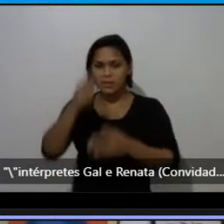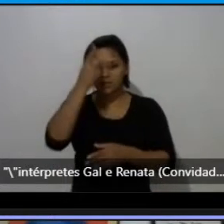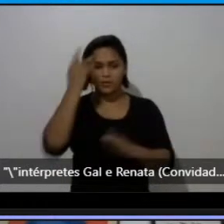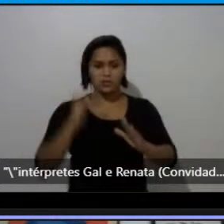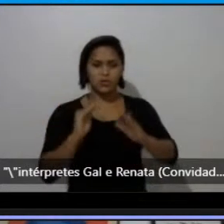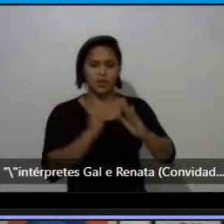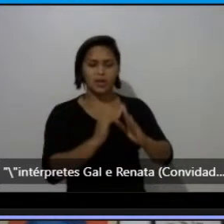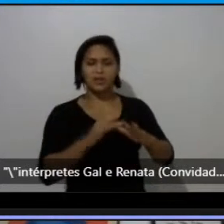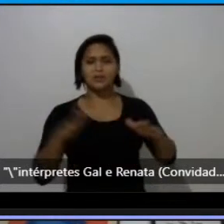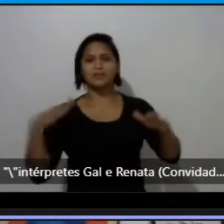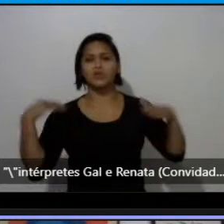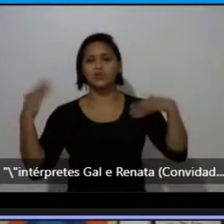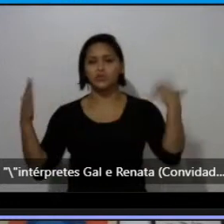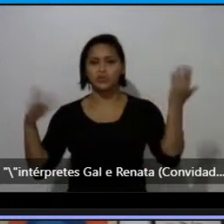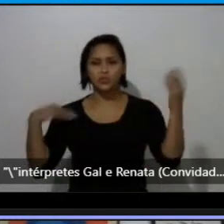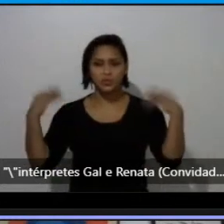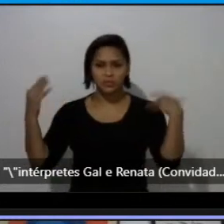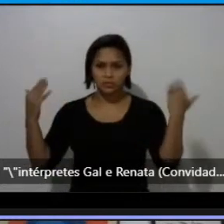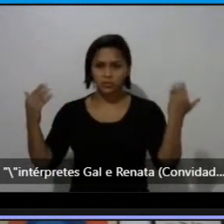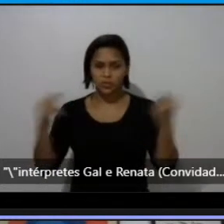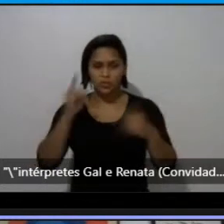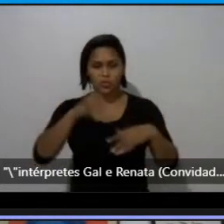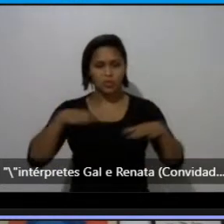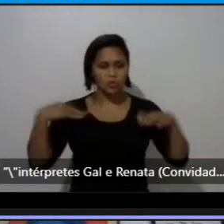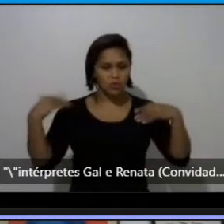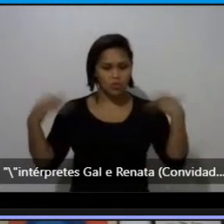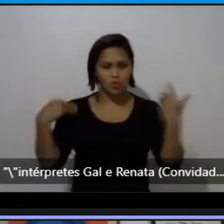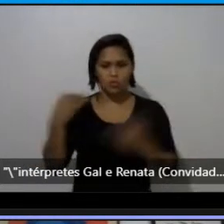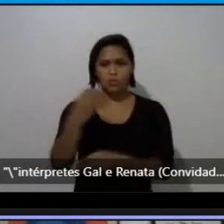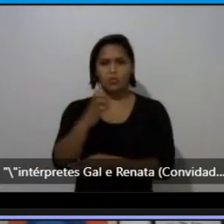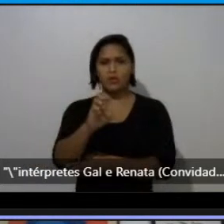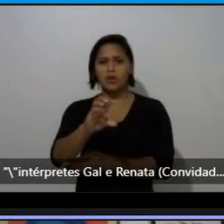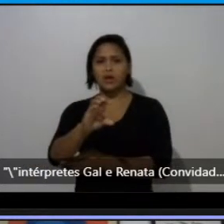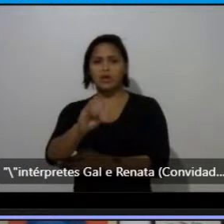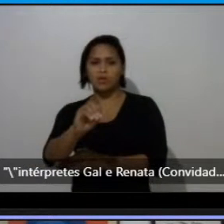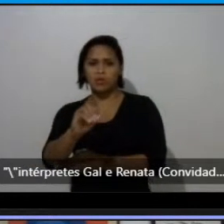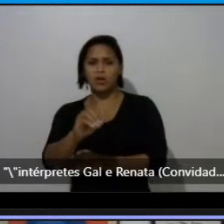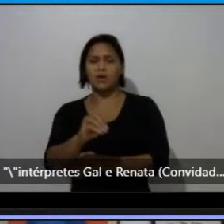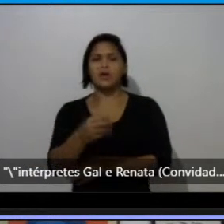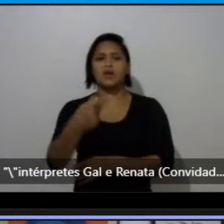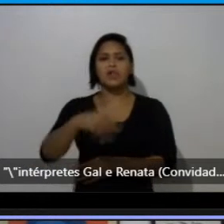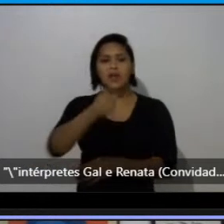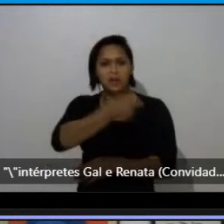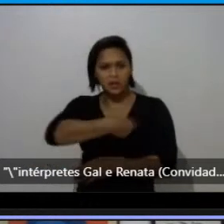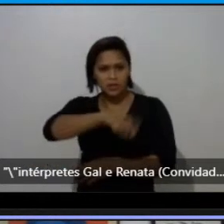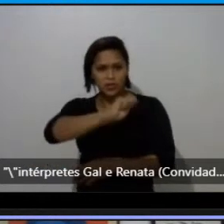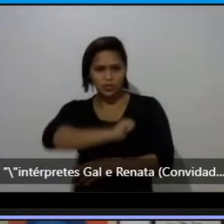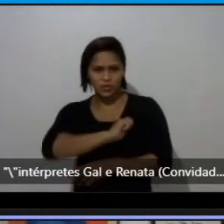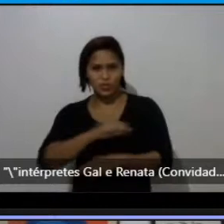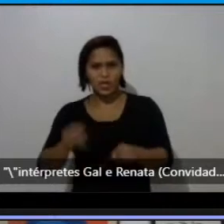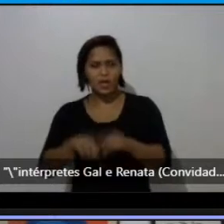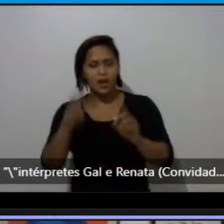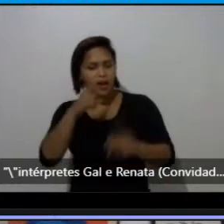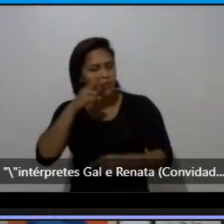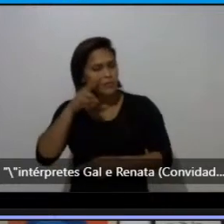conta de um turismo, né? De um turismo, de um ecoturismo, né? Buenos Aires, a gente vê isso através da